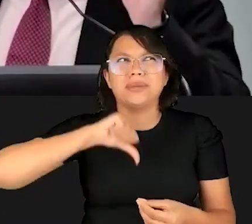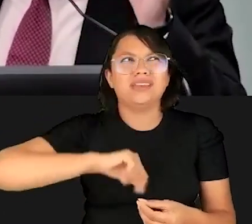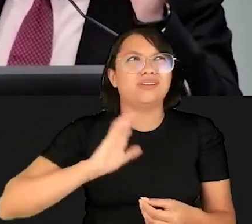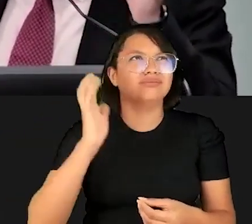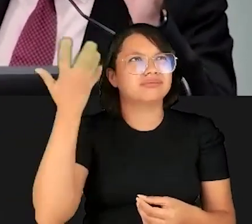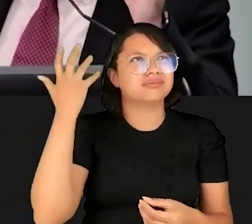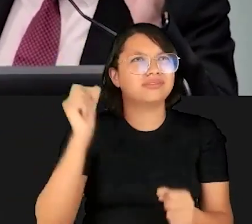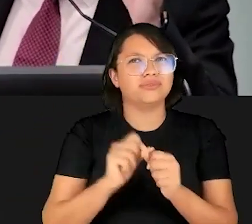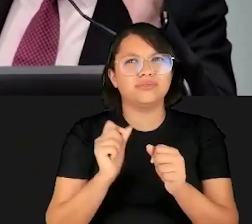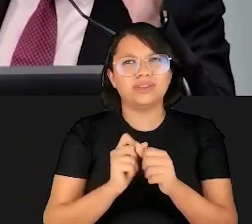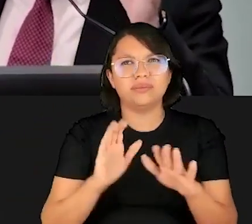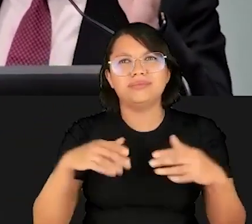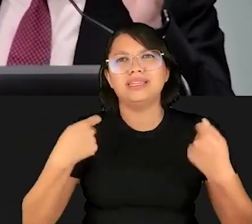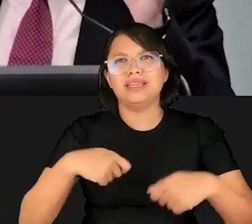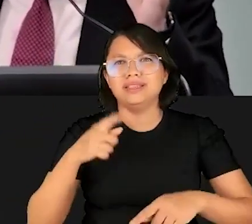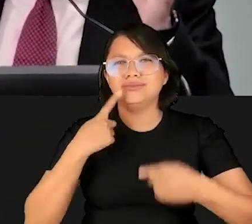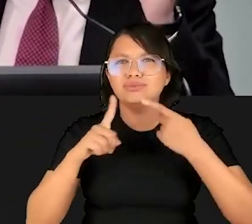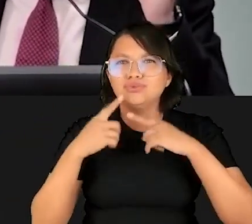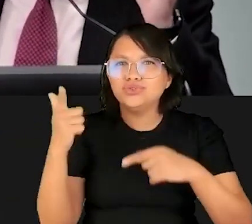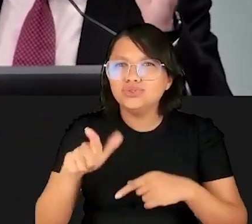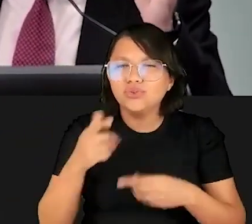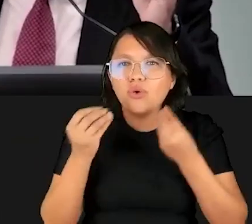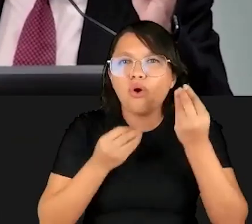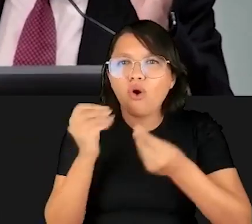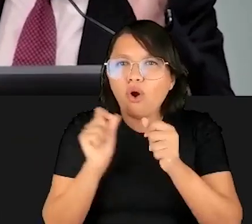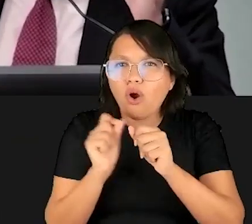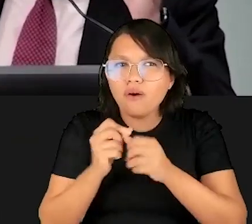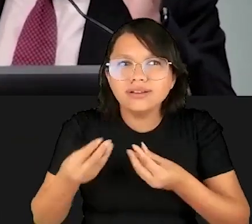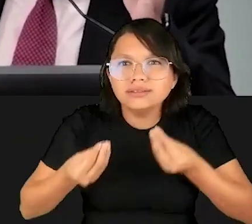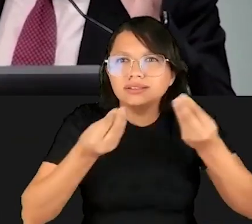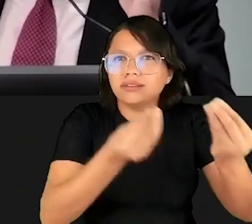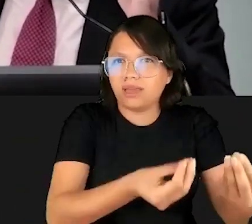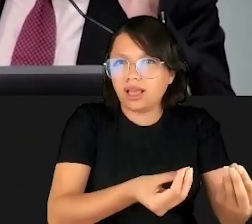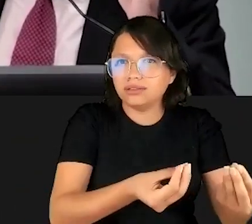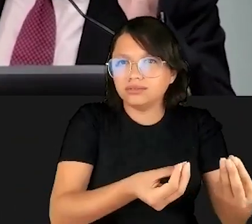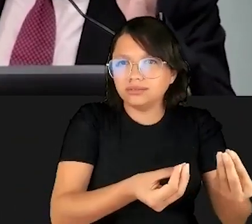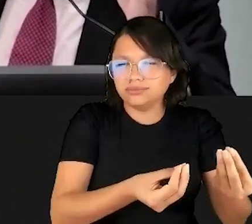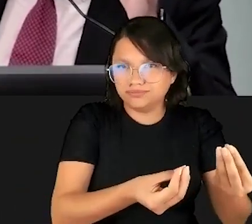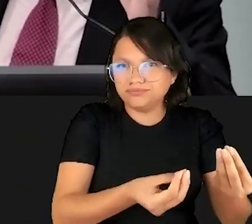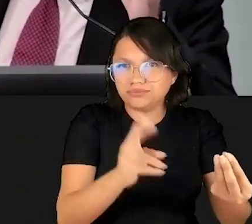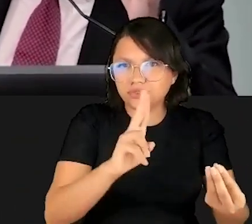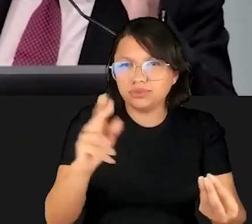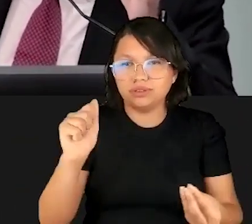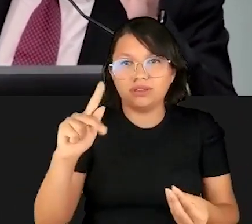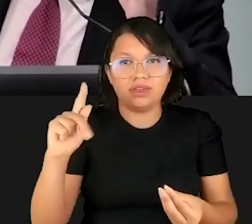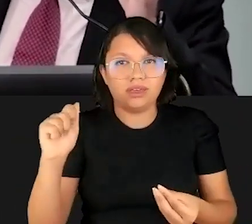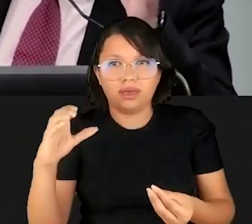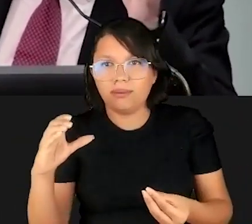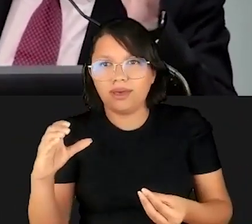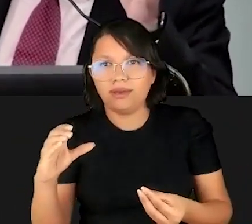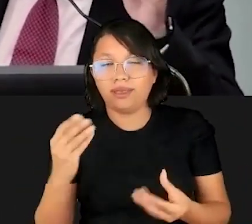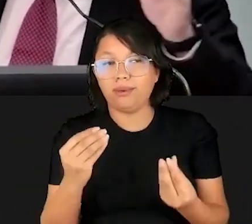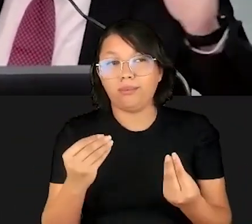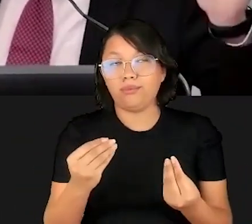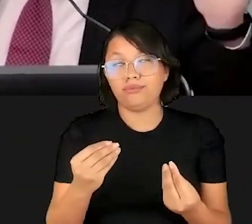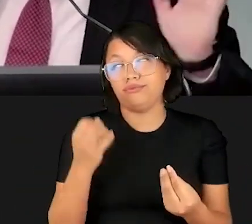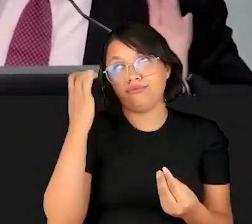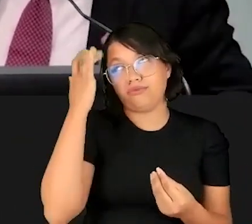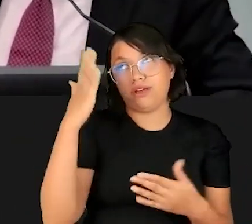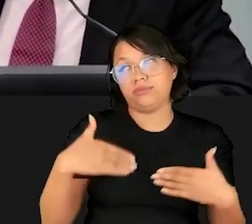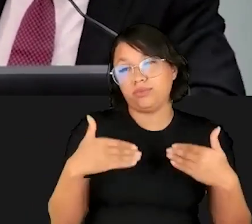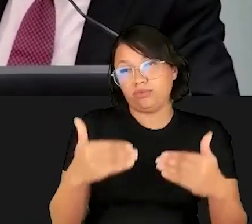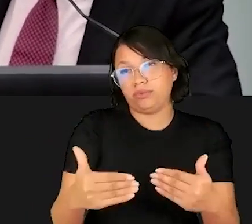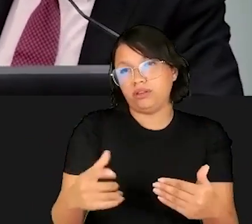tem que se discutir de novo como se faz esse repasse via essas APACs, porque é muito conveniente para o Ministério dizer assim: não, eu dei o